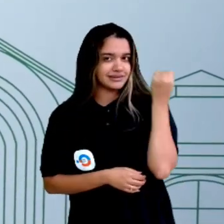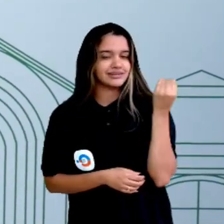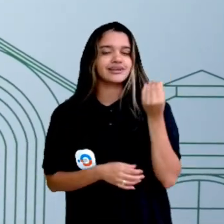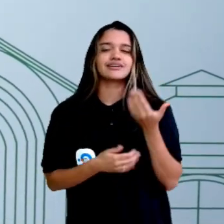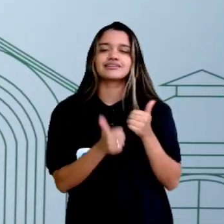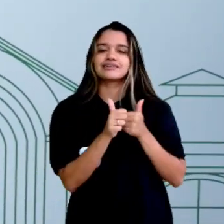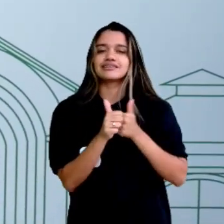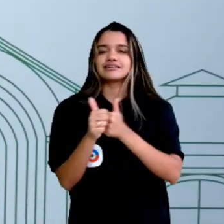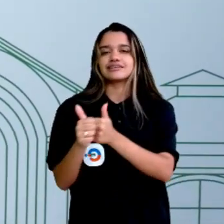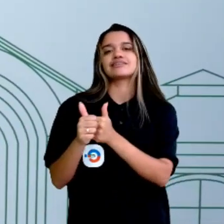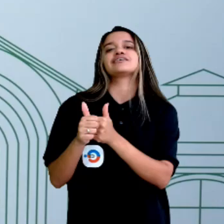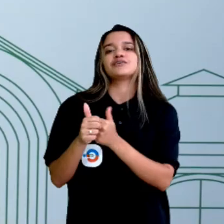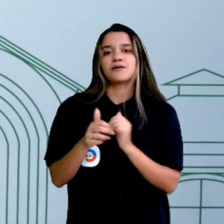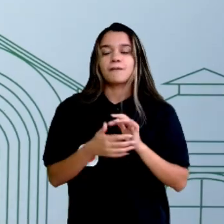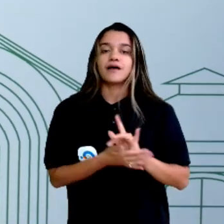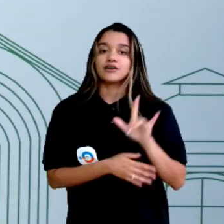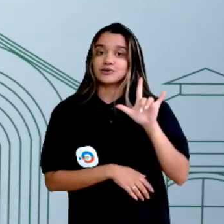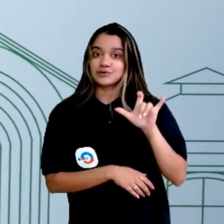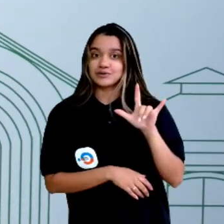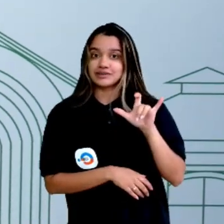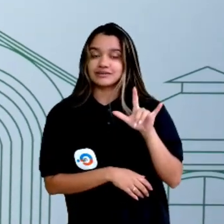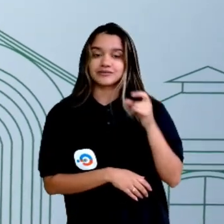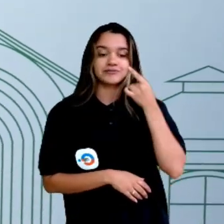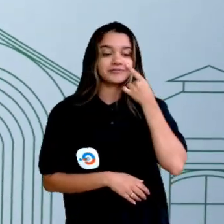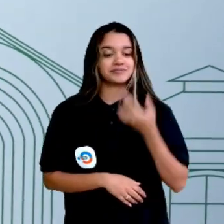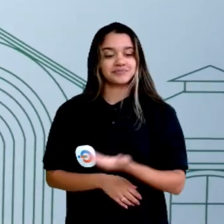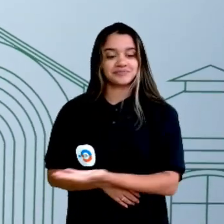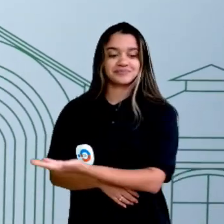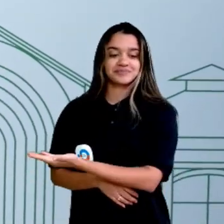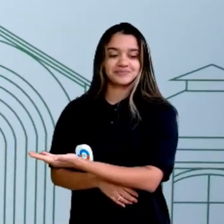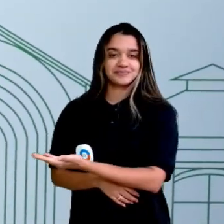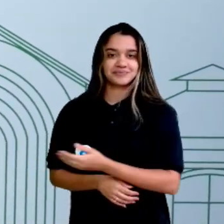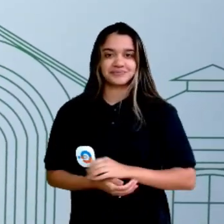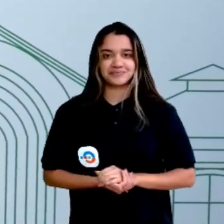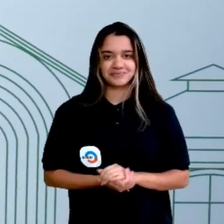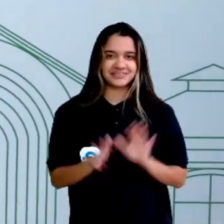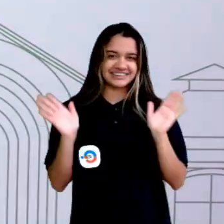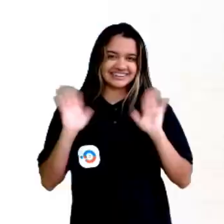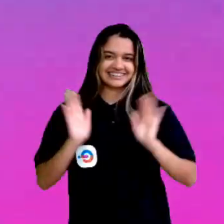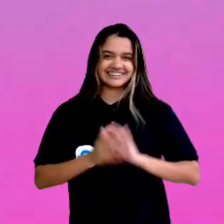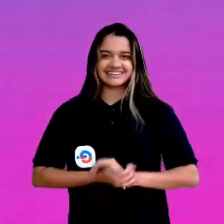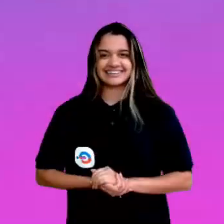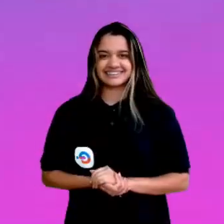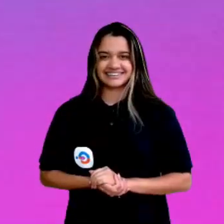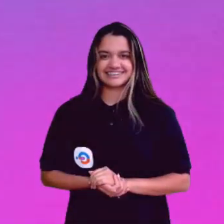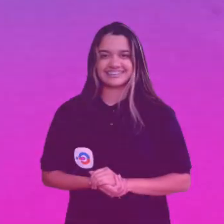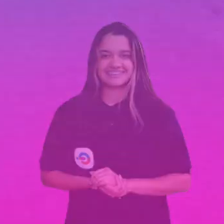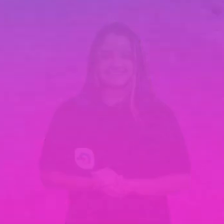acompanhar também no nosso Instagram, @educaRecifePlay. Tchau, tchau!